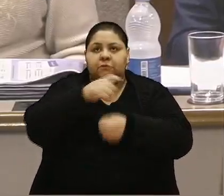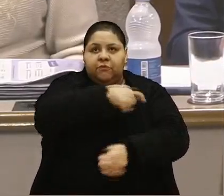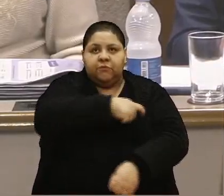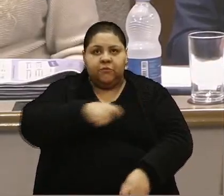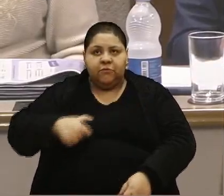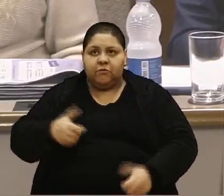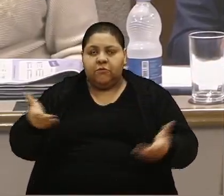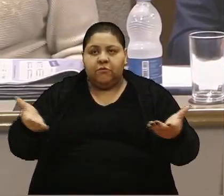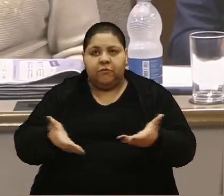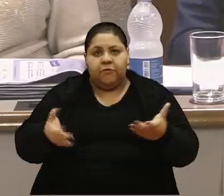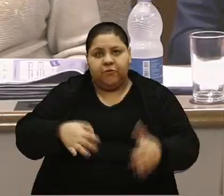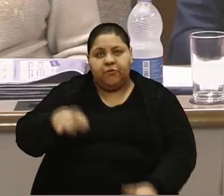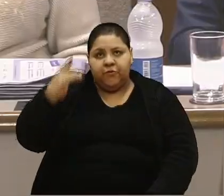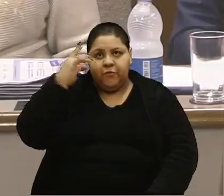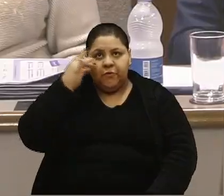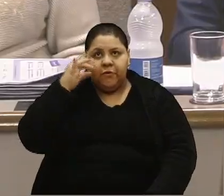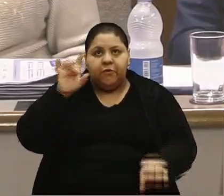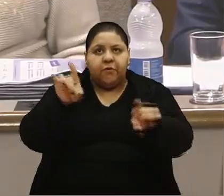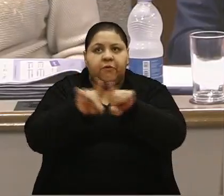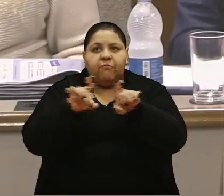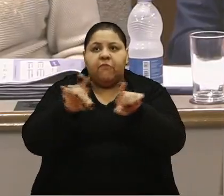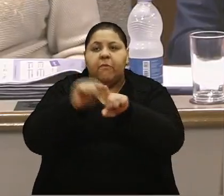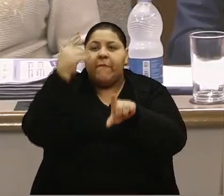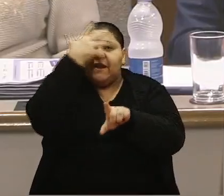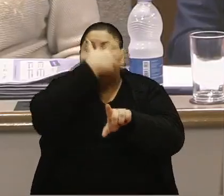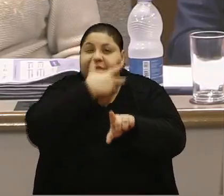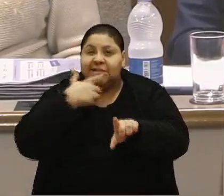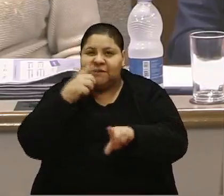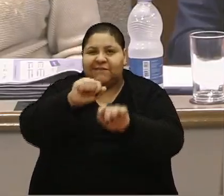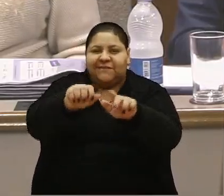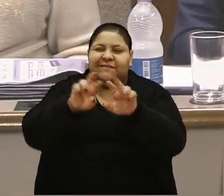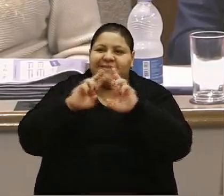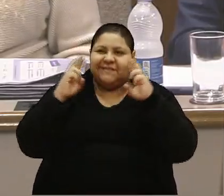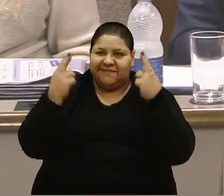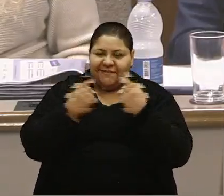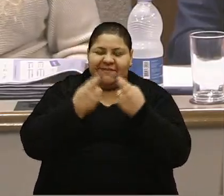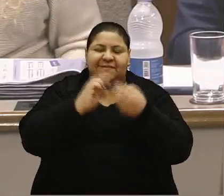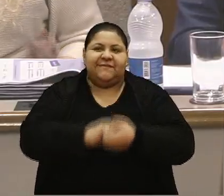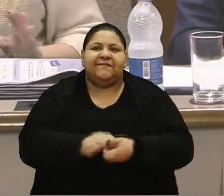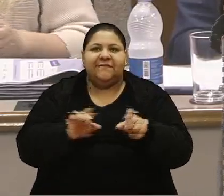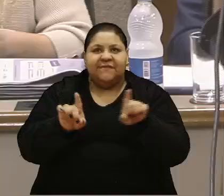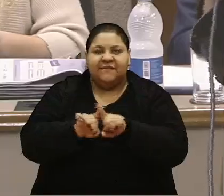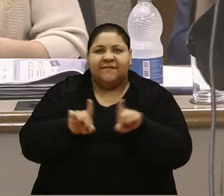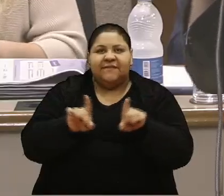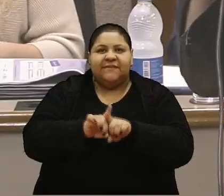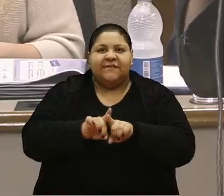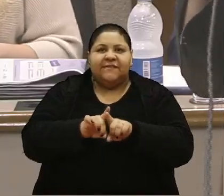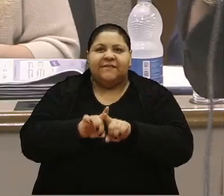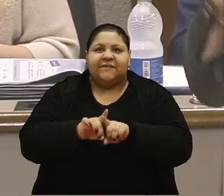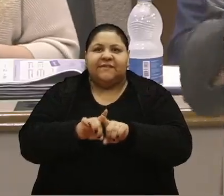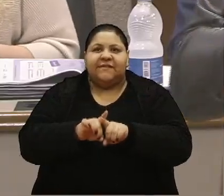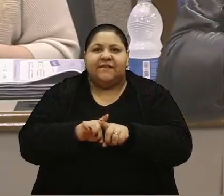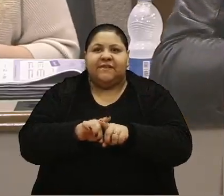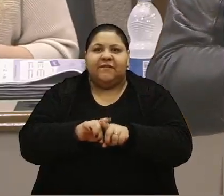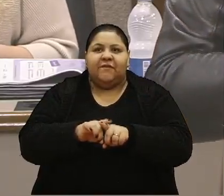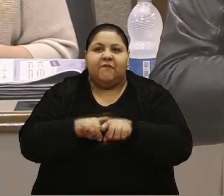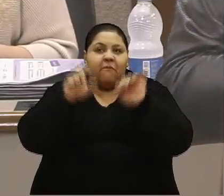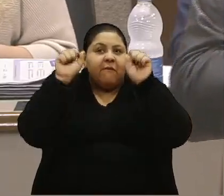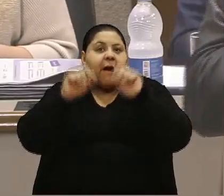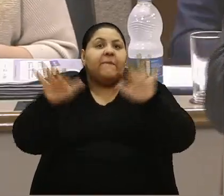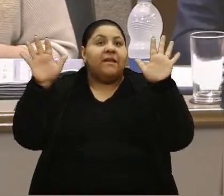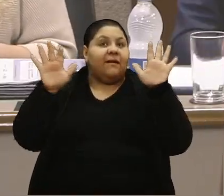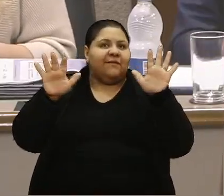estão aqui presentes hoje, também embelezando a nossa sessão. Muito obrigado. E também abrilhantam a nossa grandiosa Festa da Uva